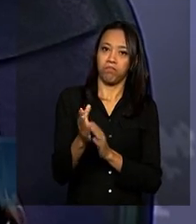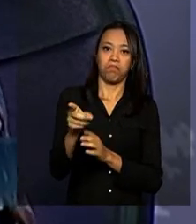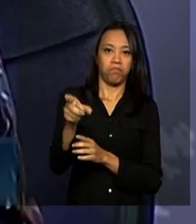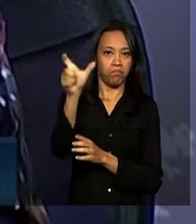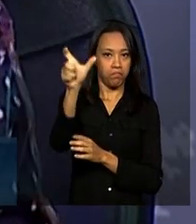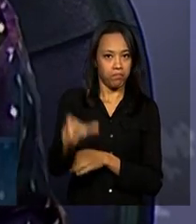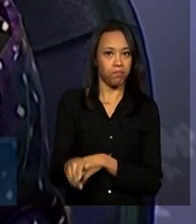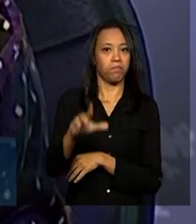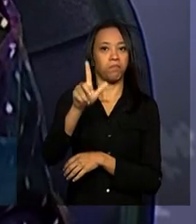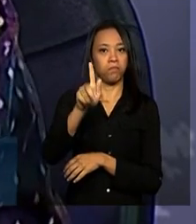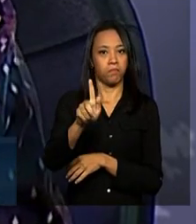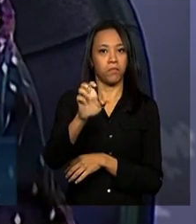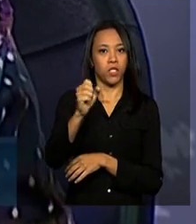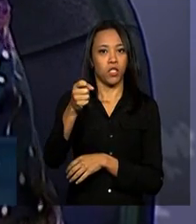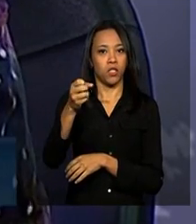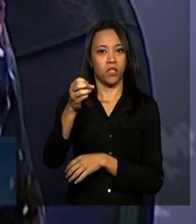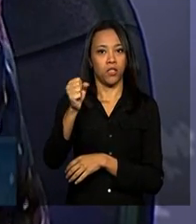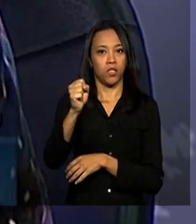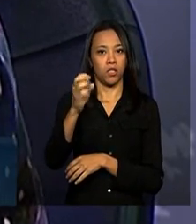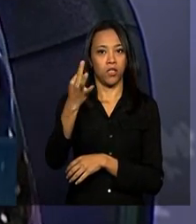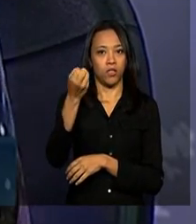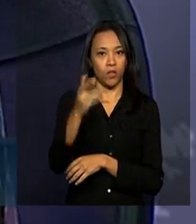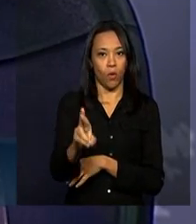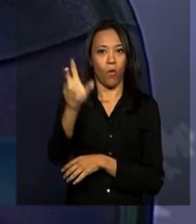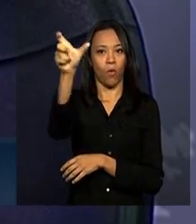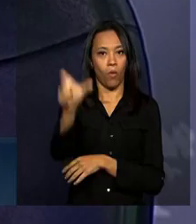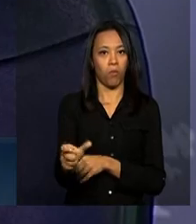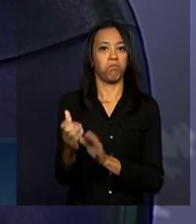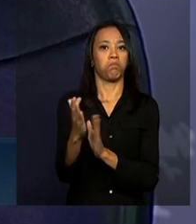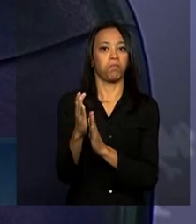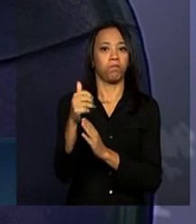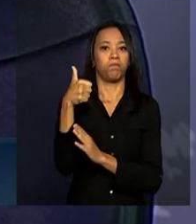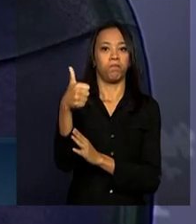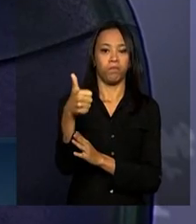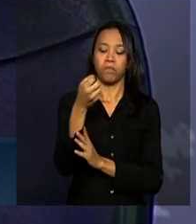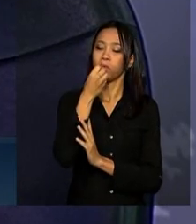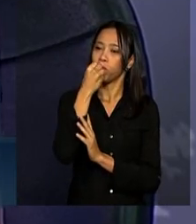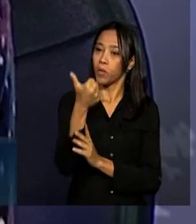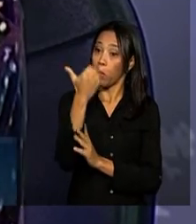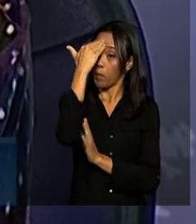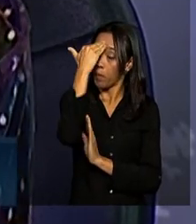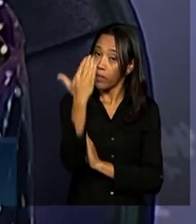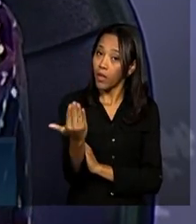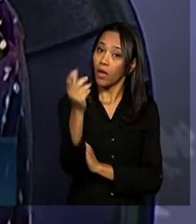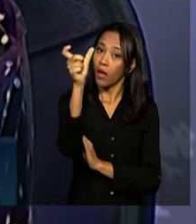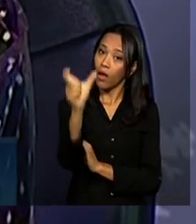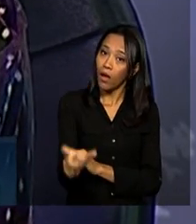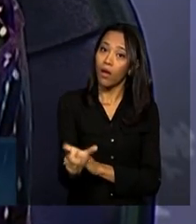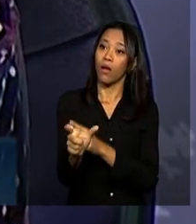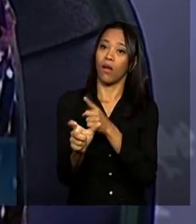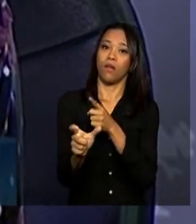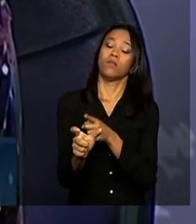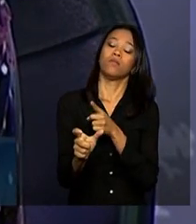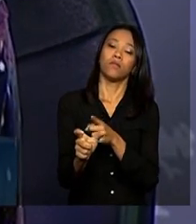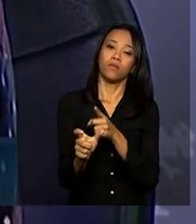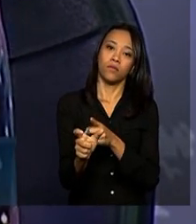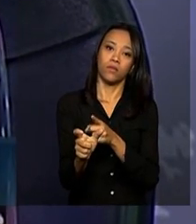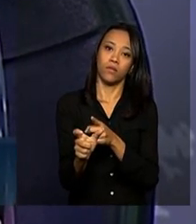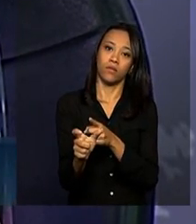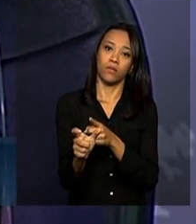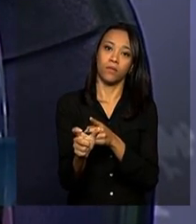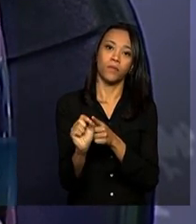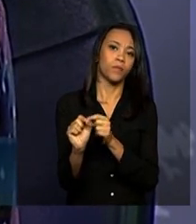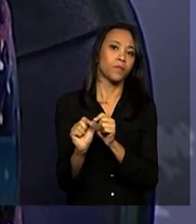né? E gestor que enfrenta e vai. Muito obrigada por este